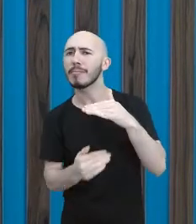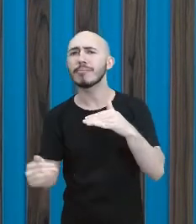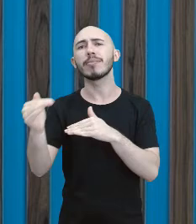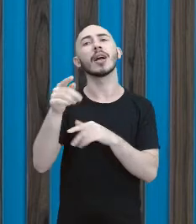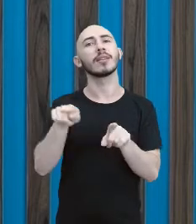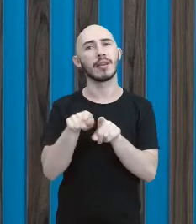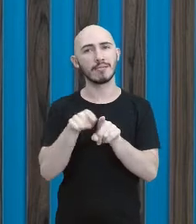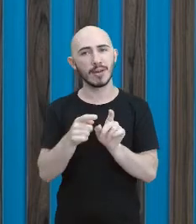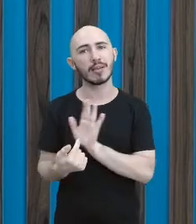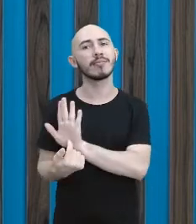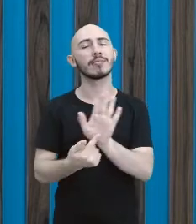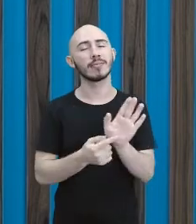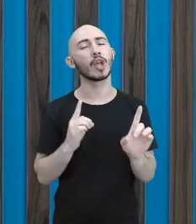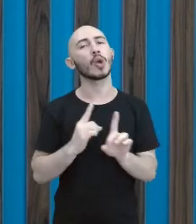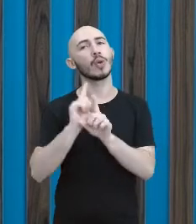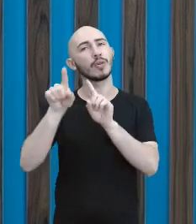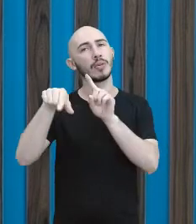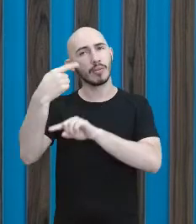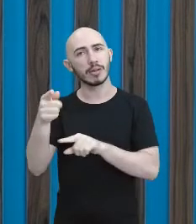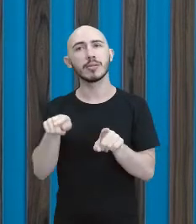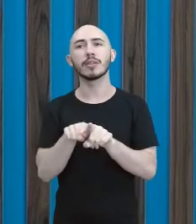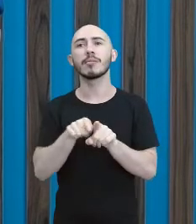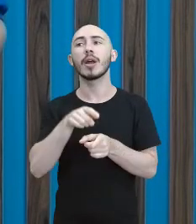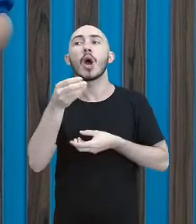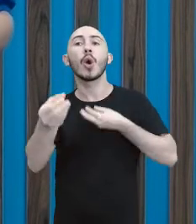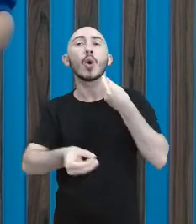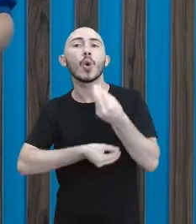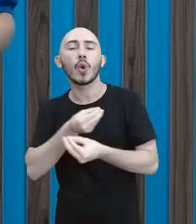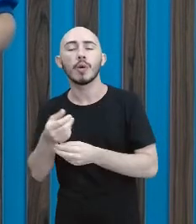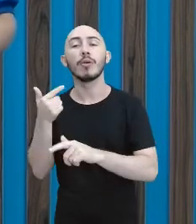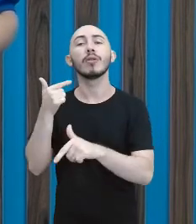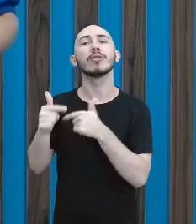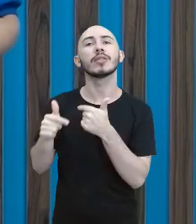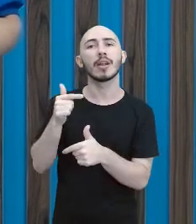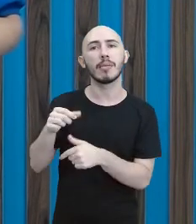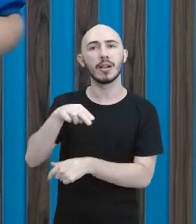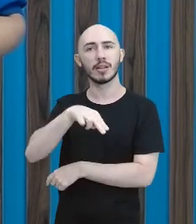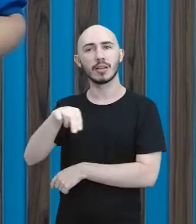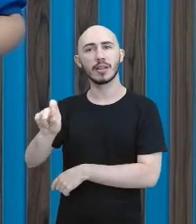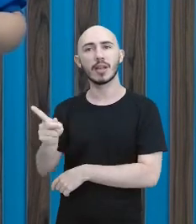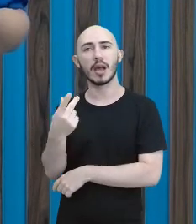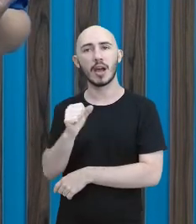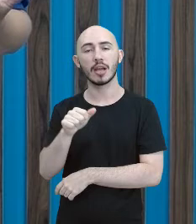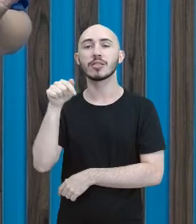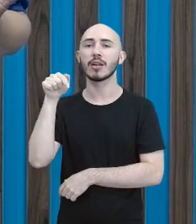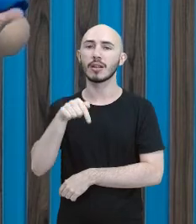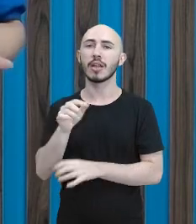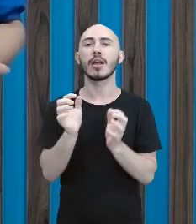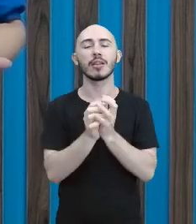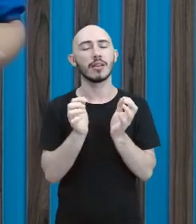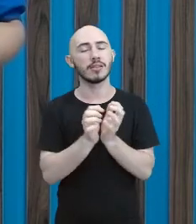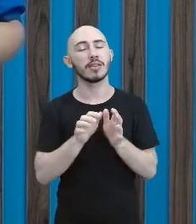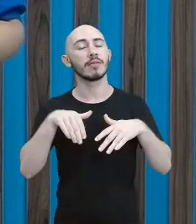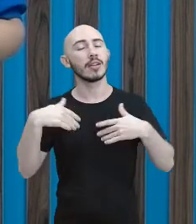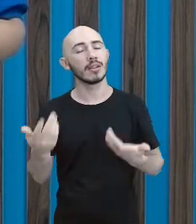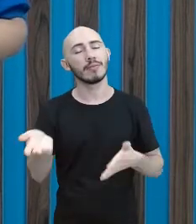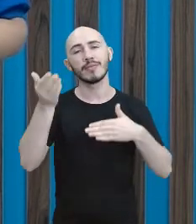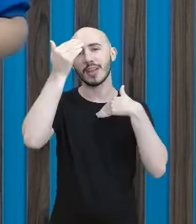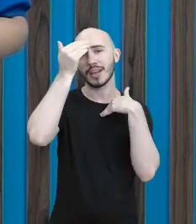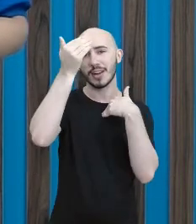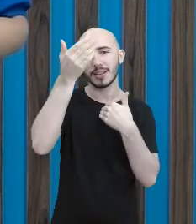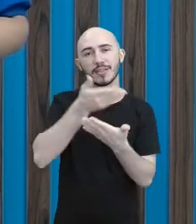encontrar e vamos falar como é o trabalho do NAAS Recife. Eu agradeço a